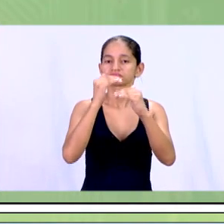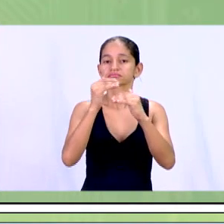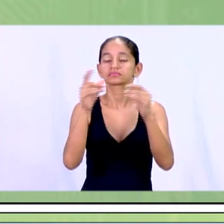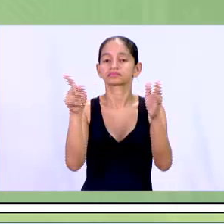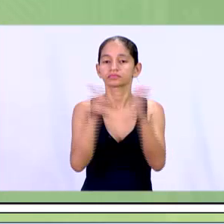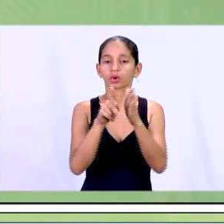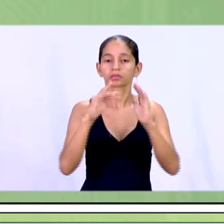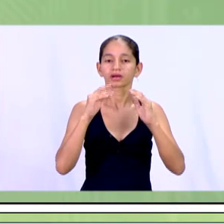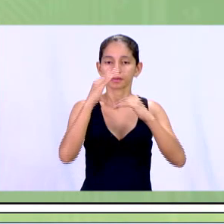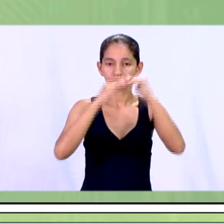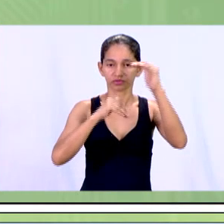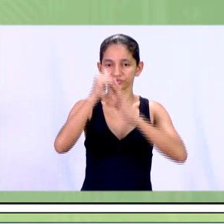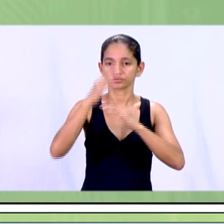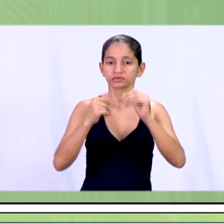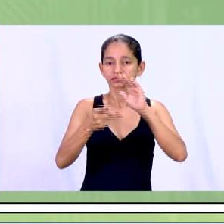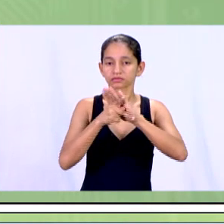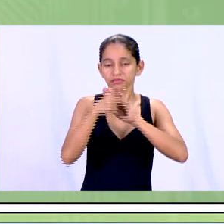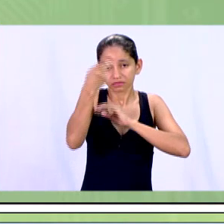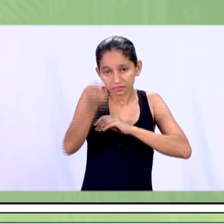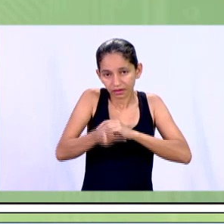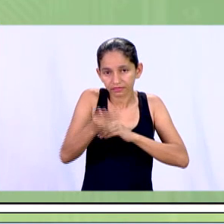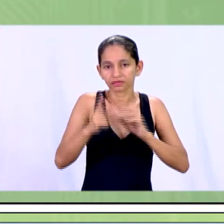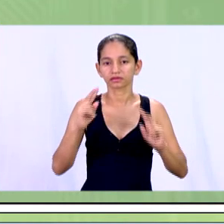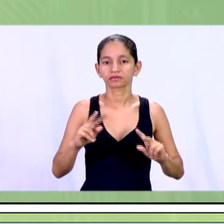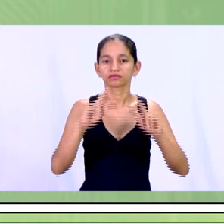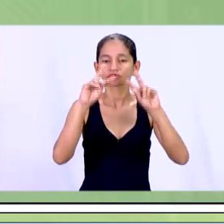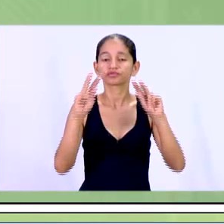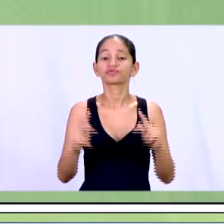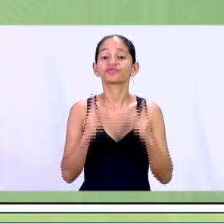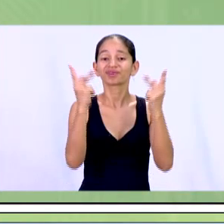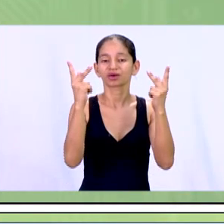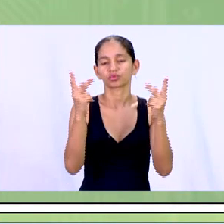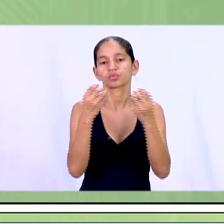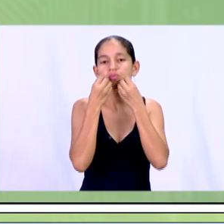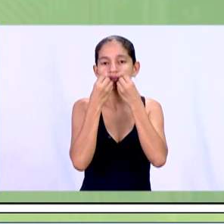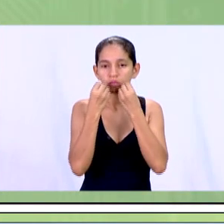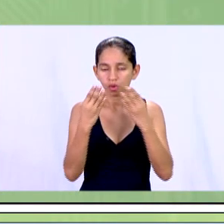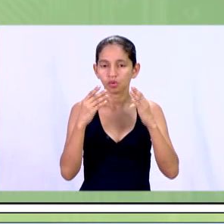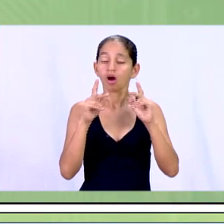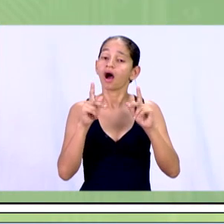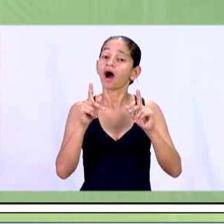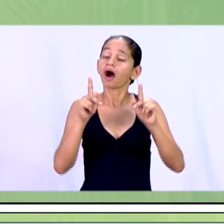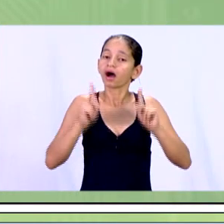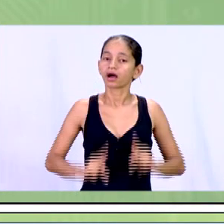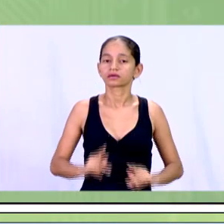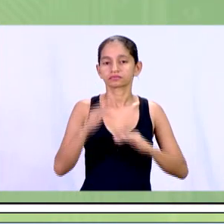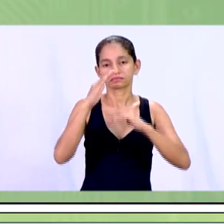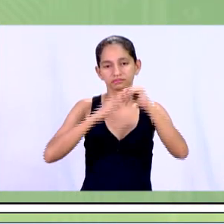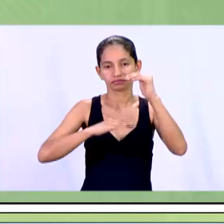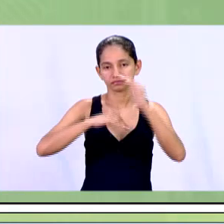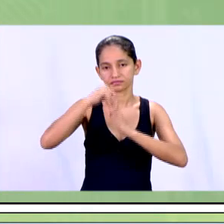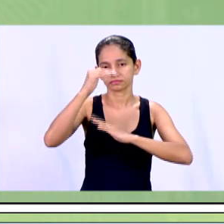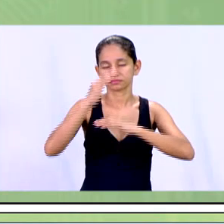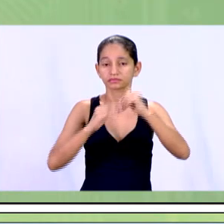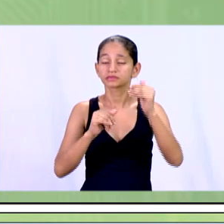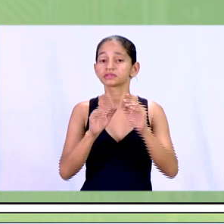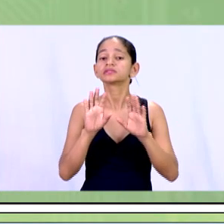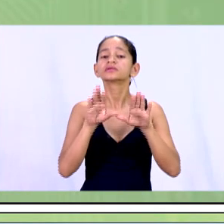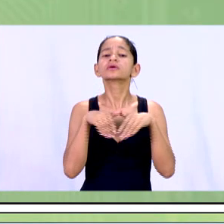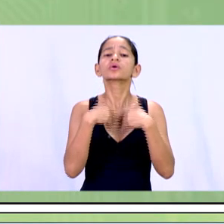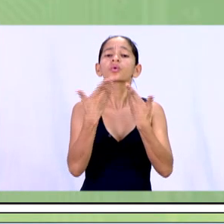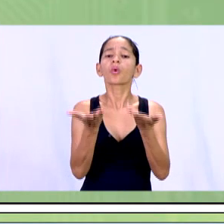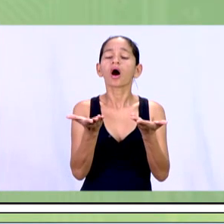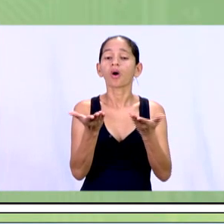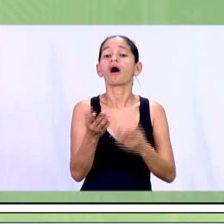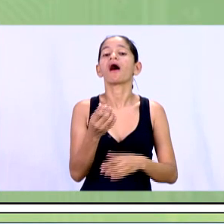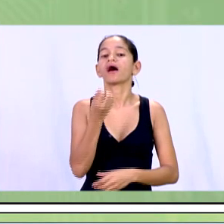postura profissional de valorização à profissão. Essa valorização se dá no quê? No